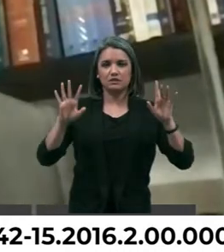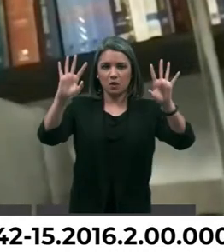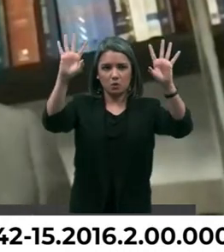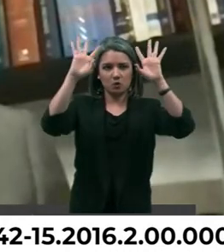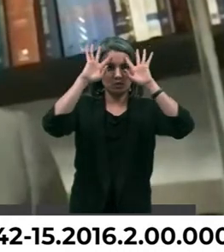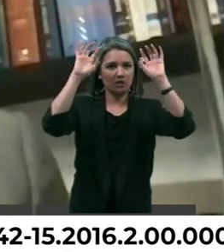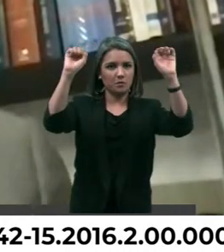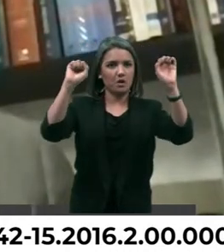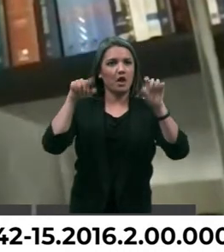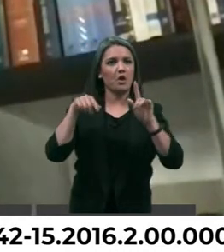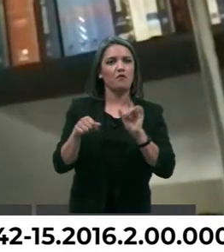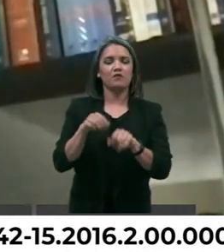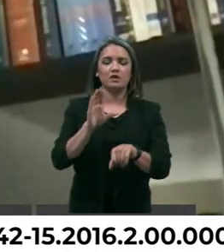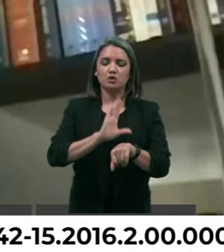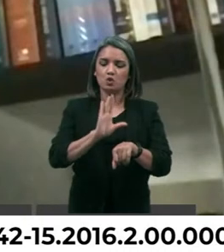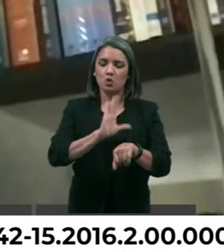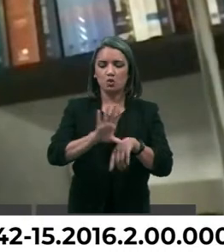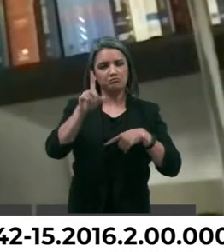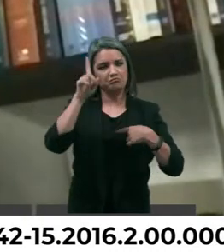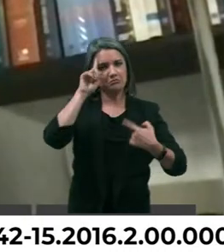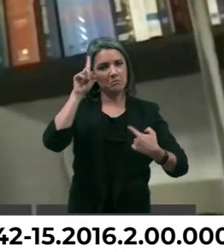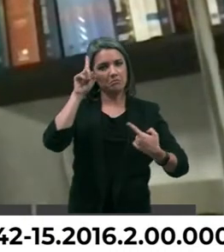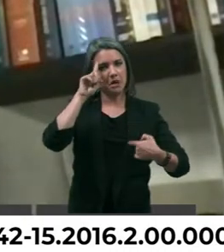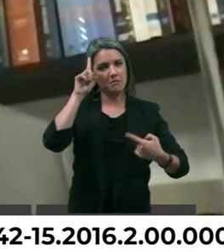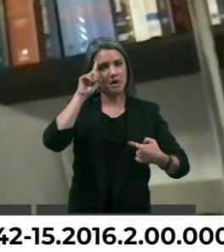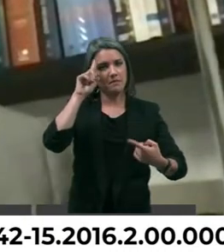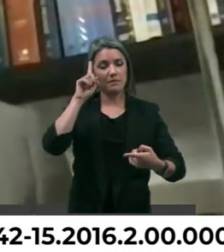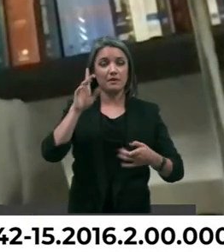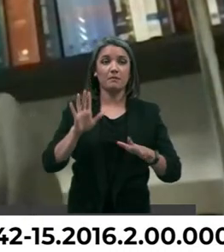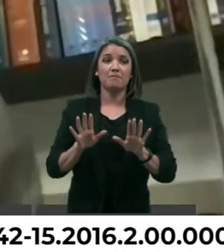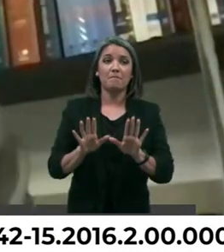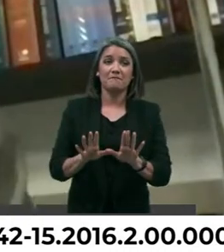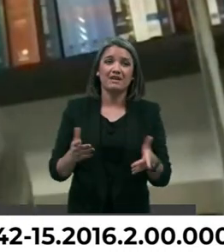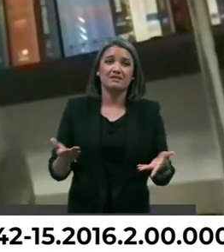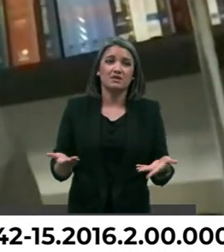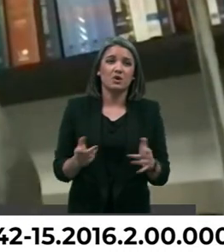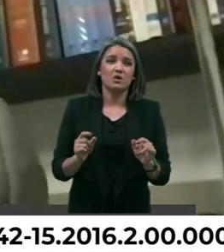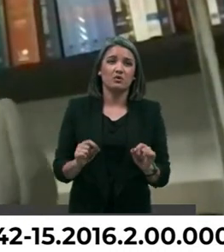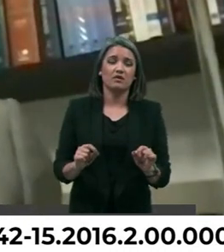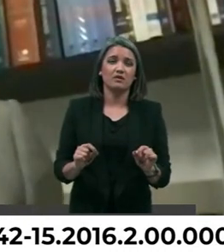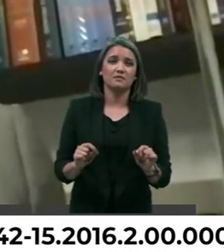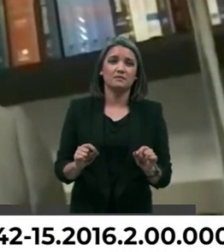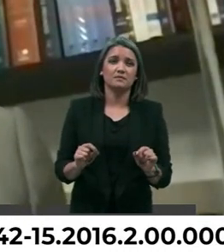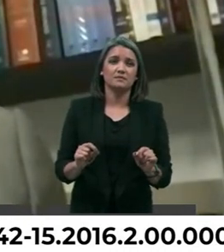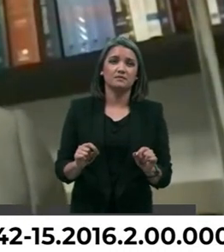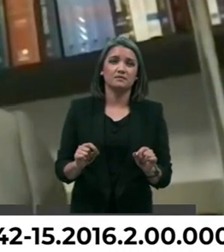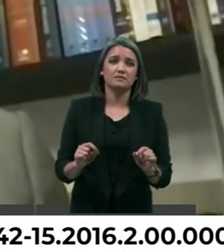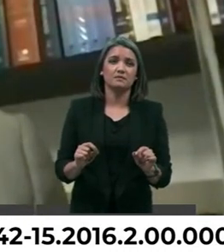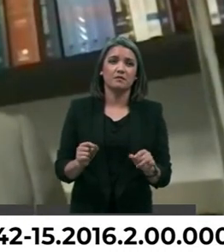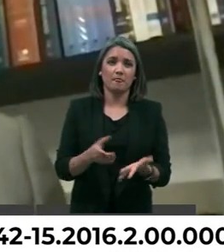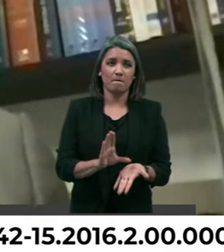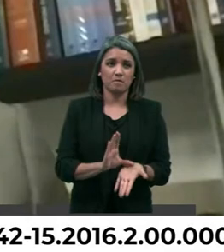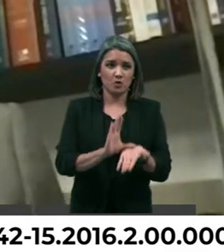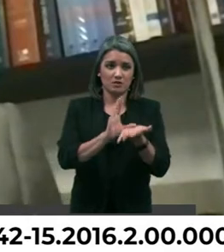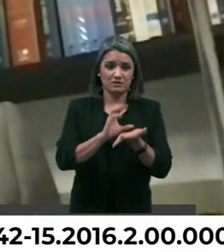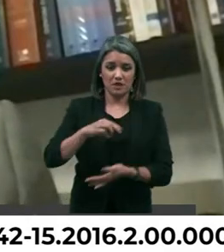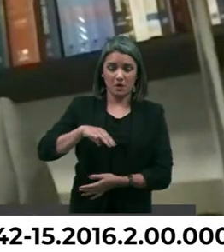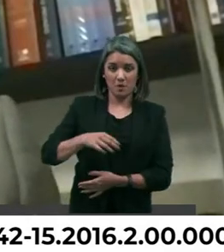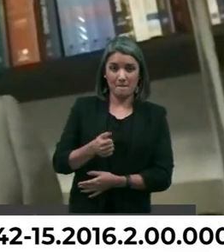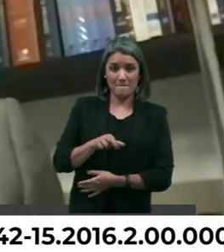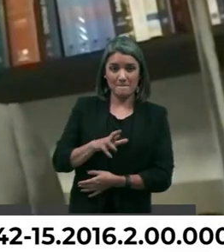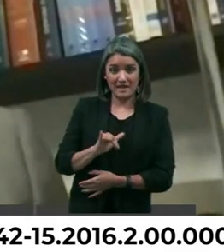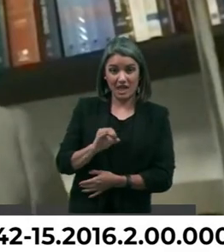os cursos diariamente. Agora há pouco, o eminente conselheiro Mário